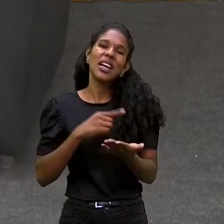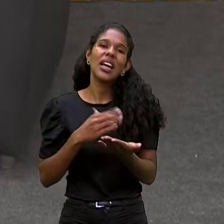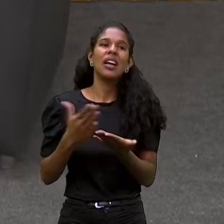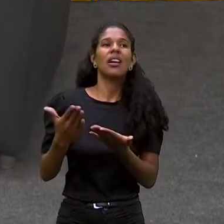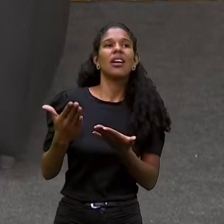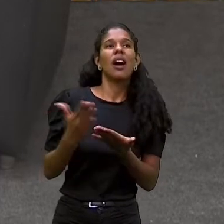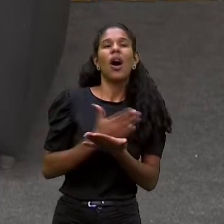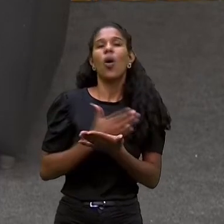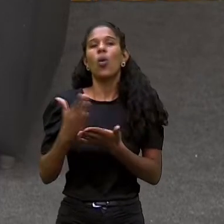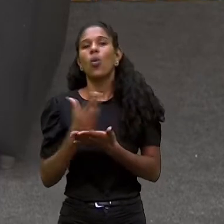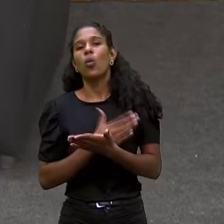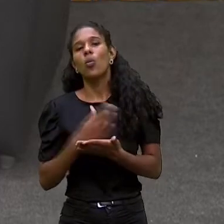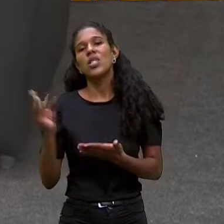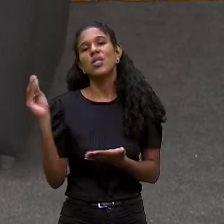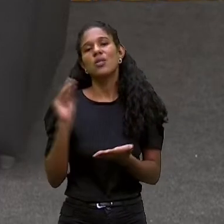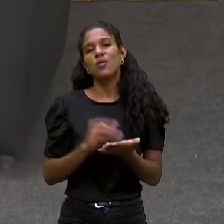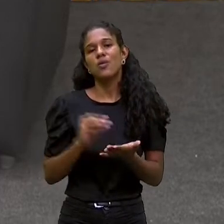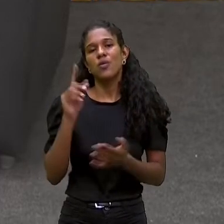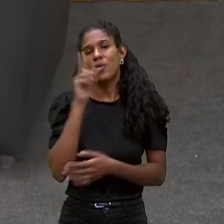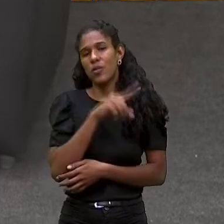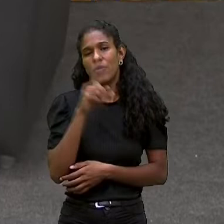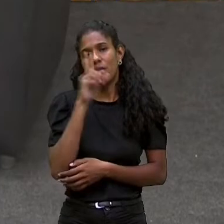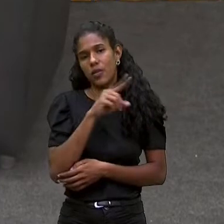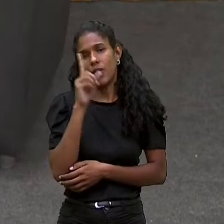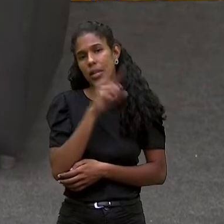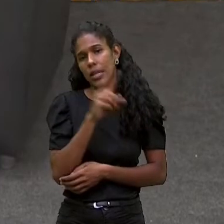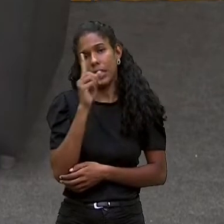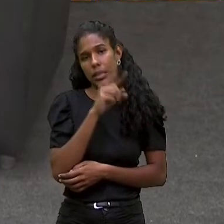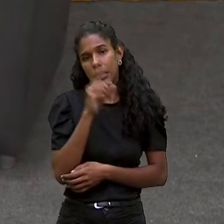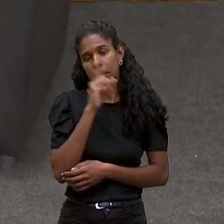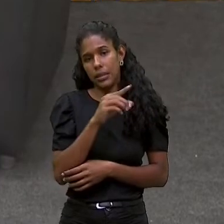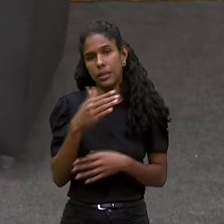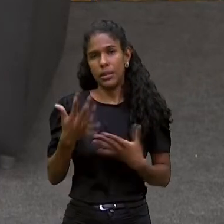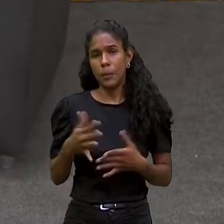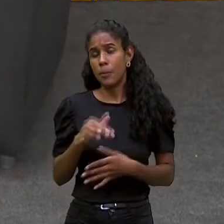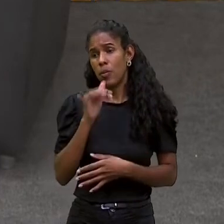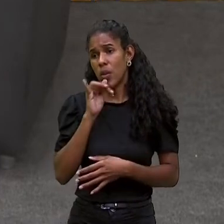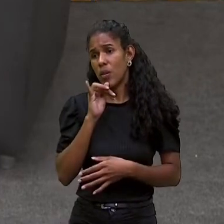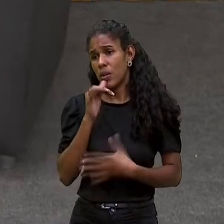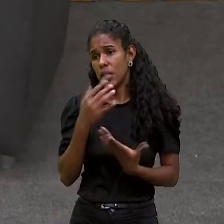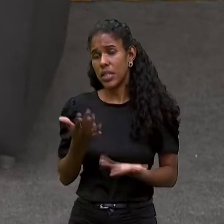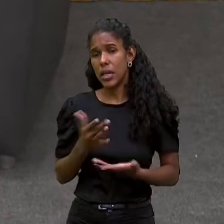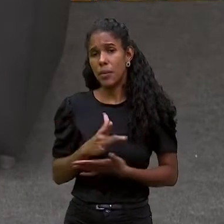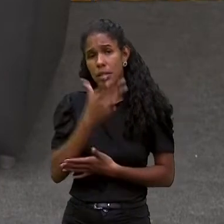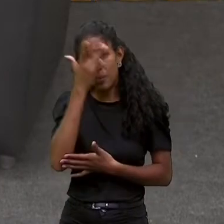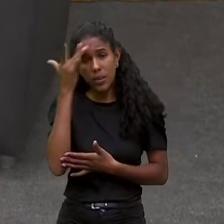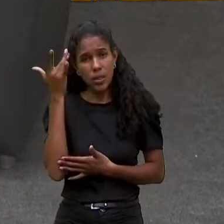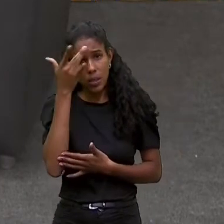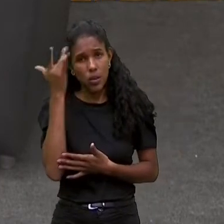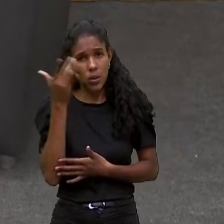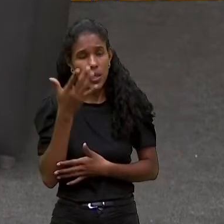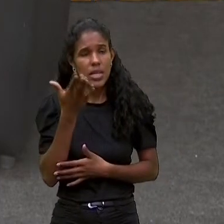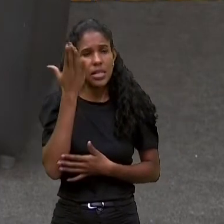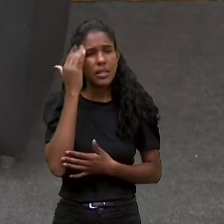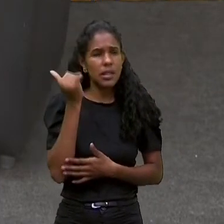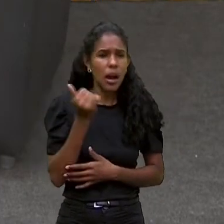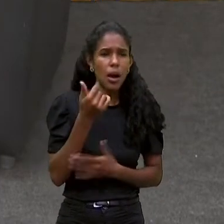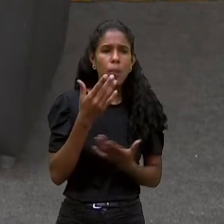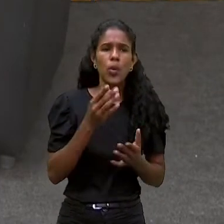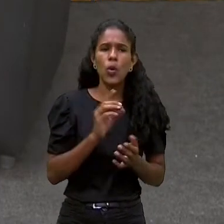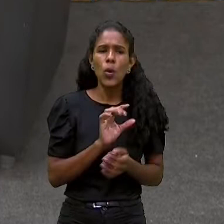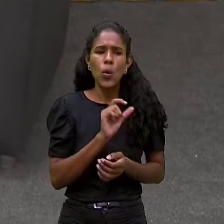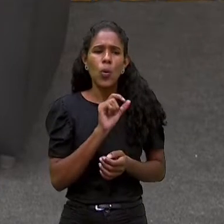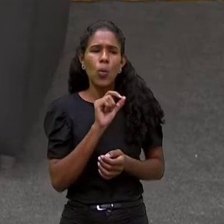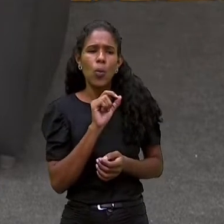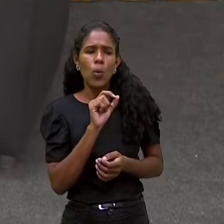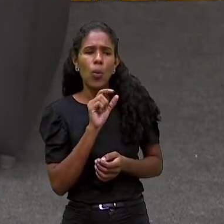que tem um plano de calçamento aí acontecendo, eu sei um pouquinho que está tendo uma guerra lá na